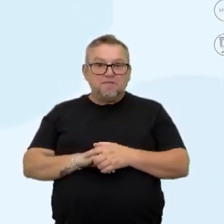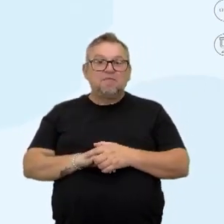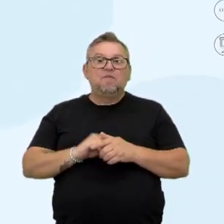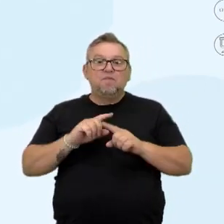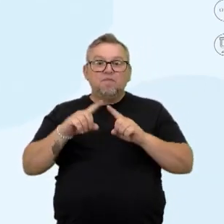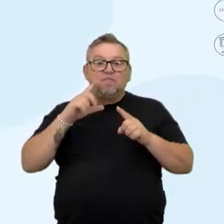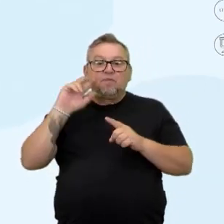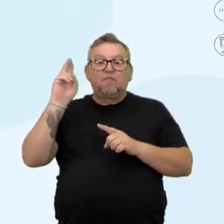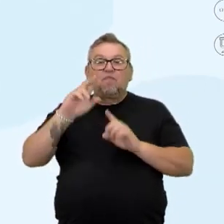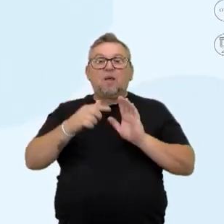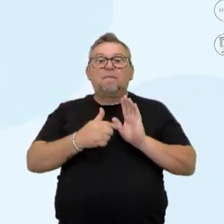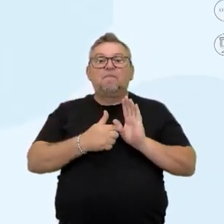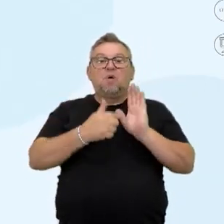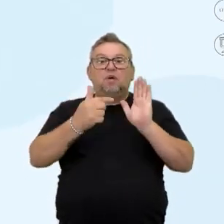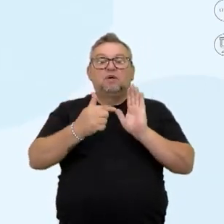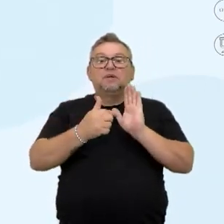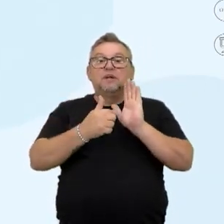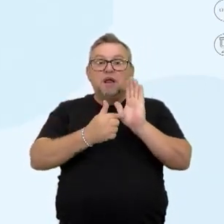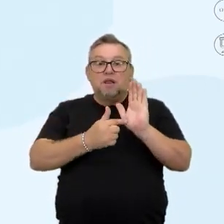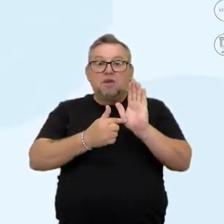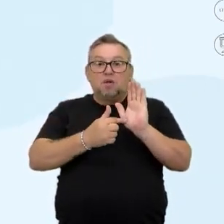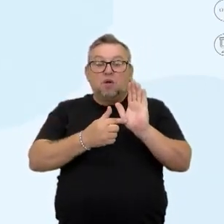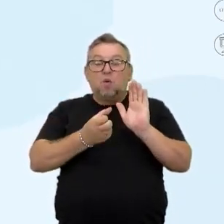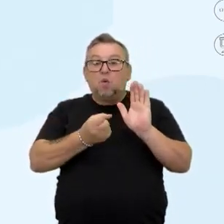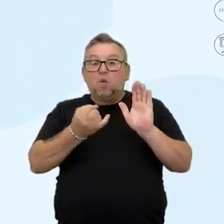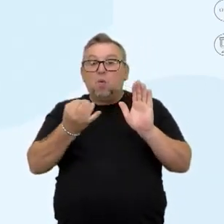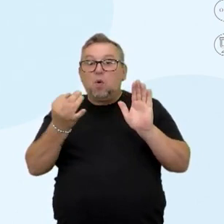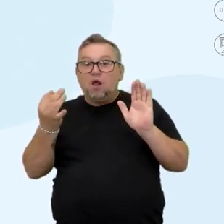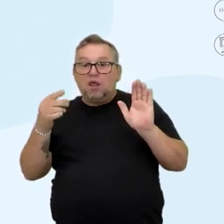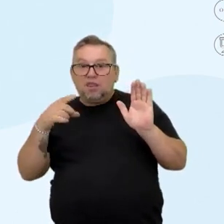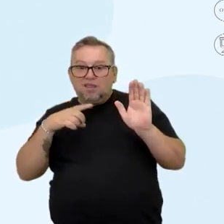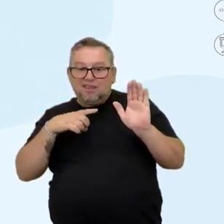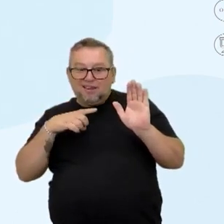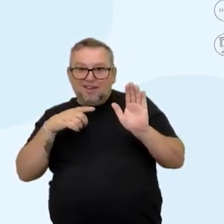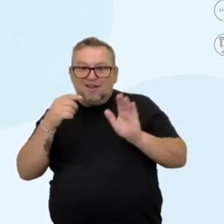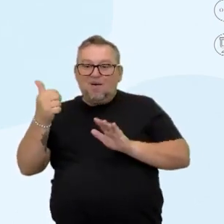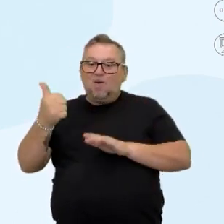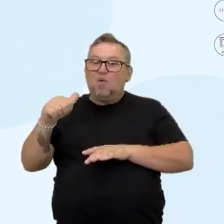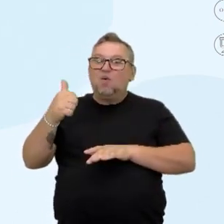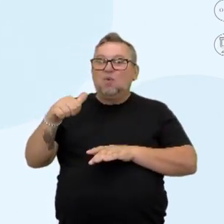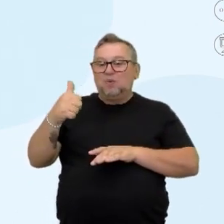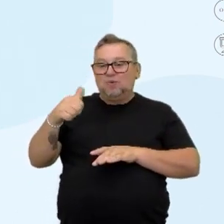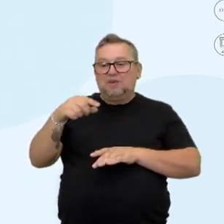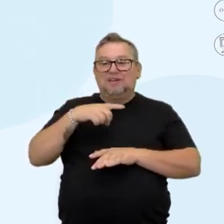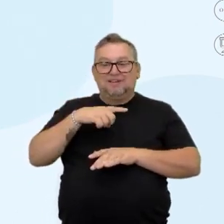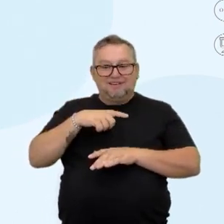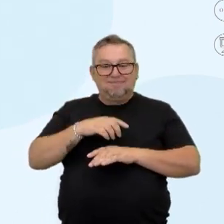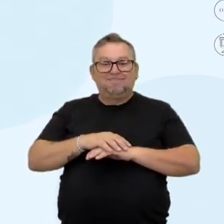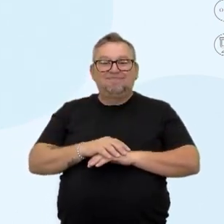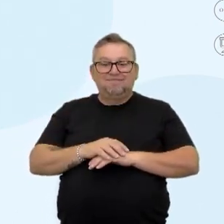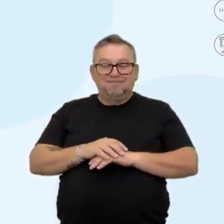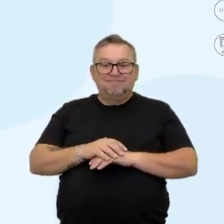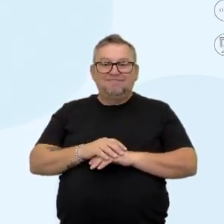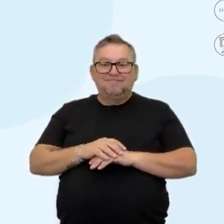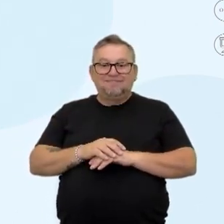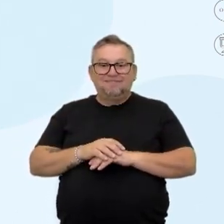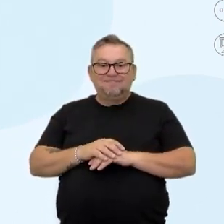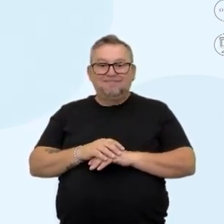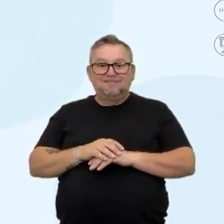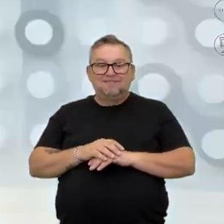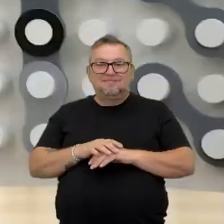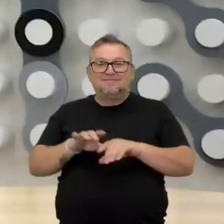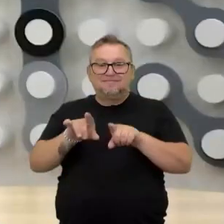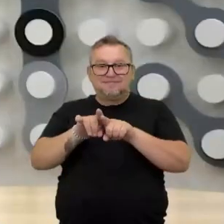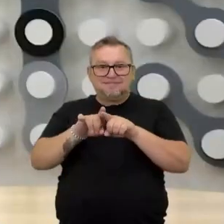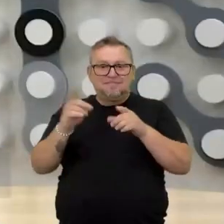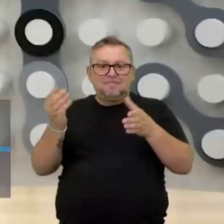é demonstrado, né, através dos seus elementos. Então, nós temos 11 elementos aí. Professora Joana Muito Darcy, bom. descrever